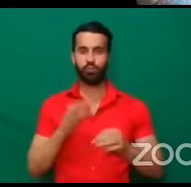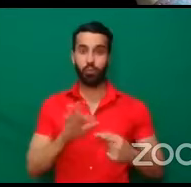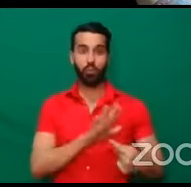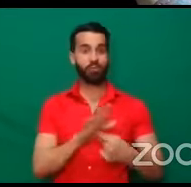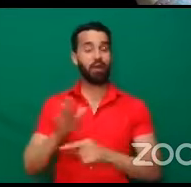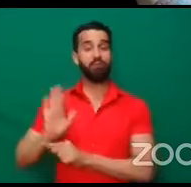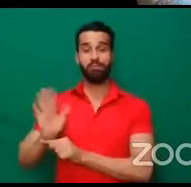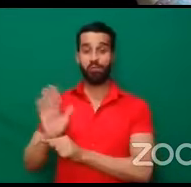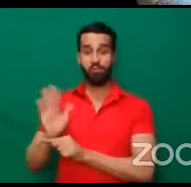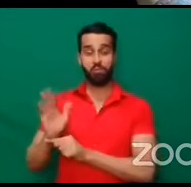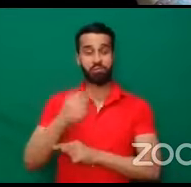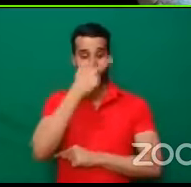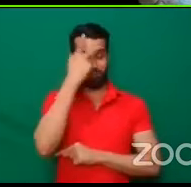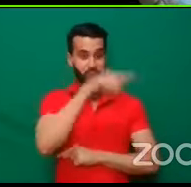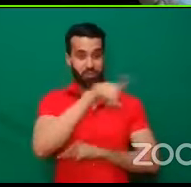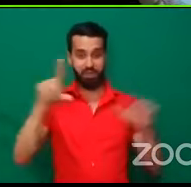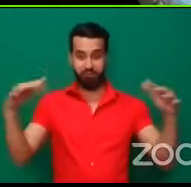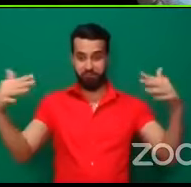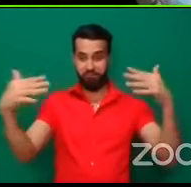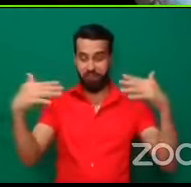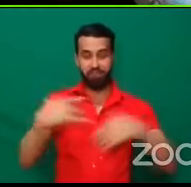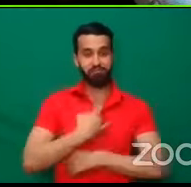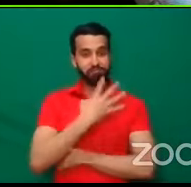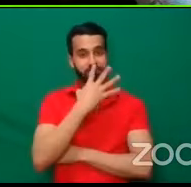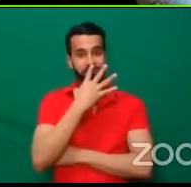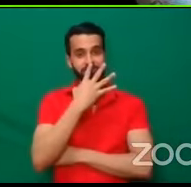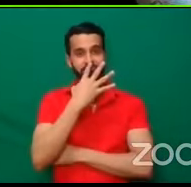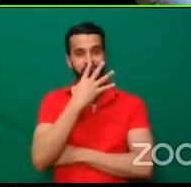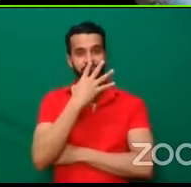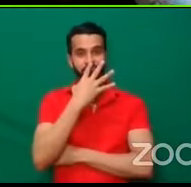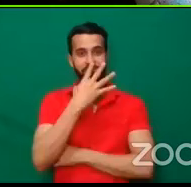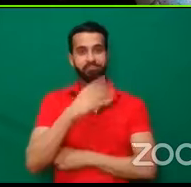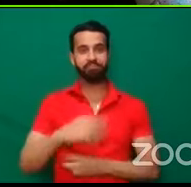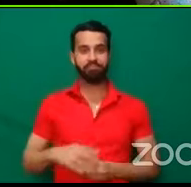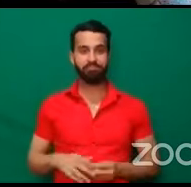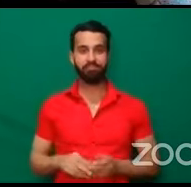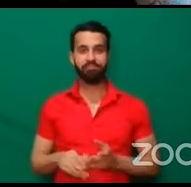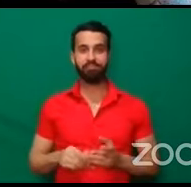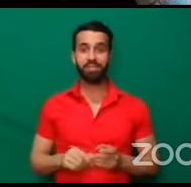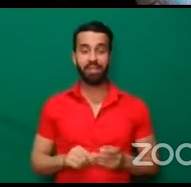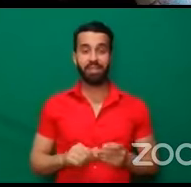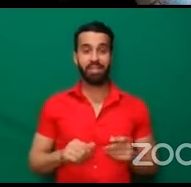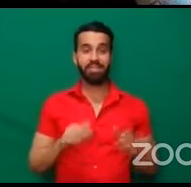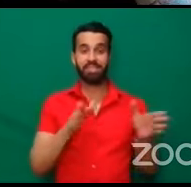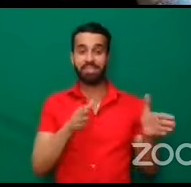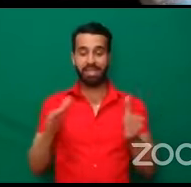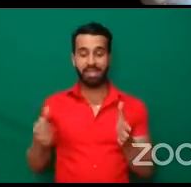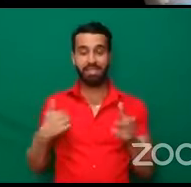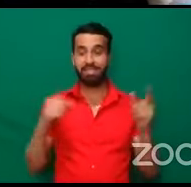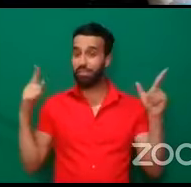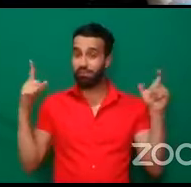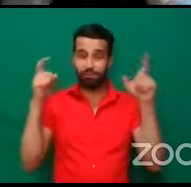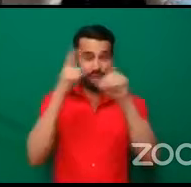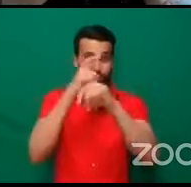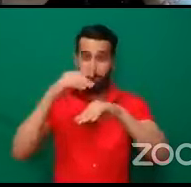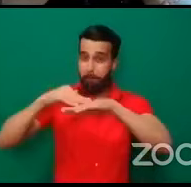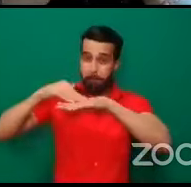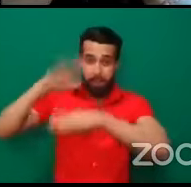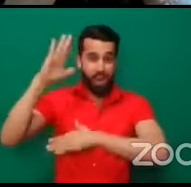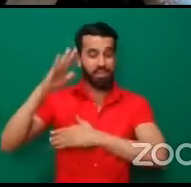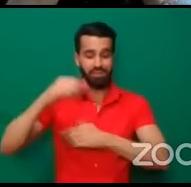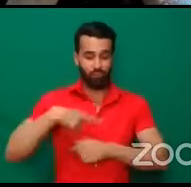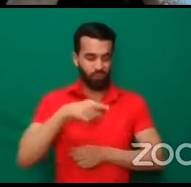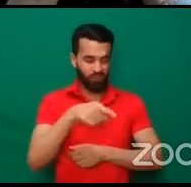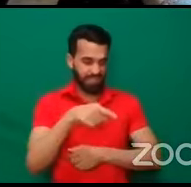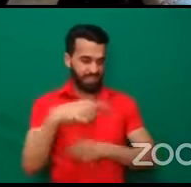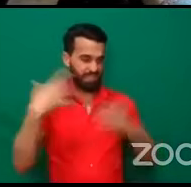para o público e tudo mais. Pô, E qual que legal, foi que a bacana. cena mais difícil que você considerou de fazer? Qual cena mais difícil de todas,